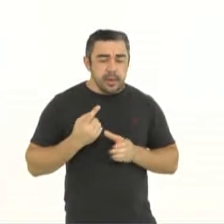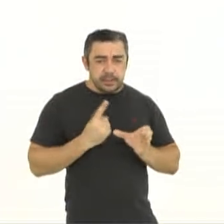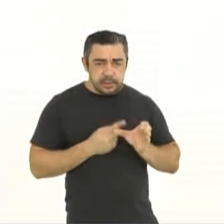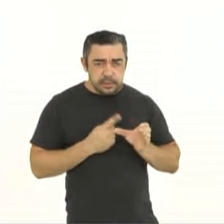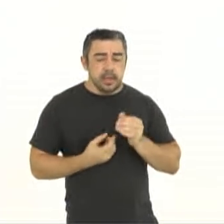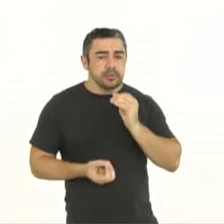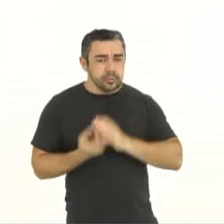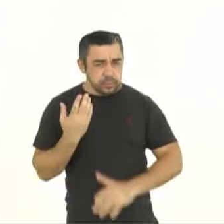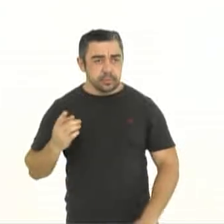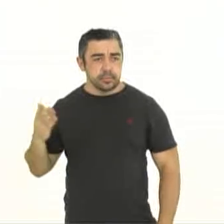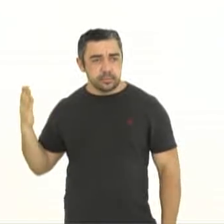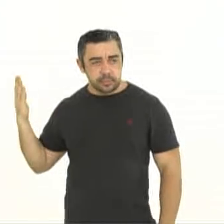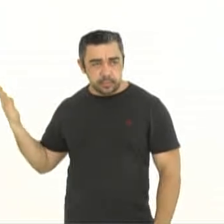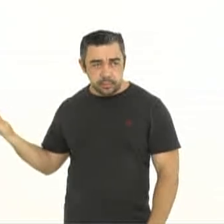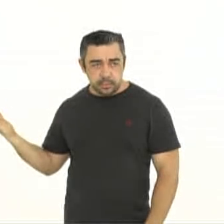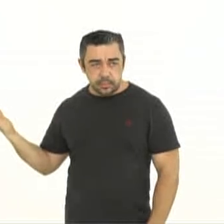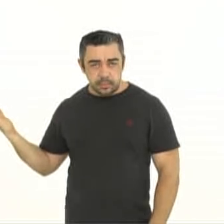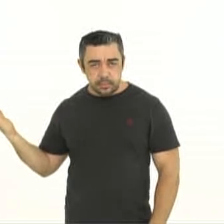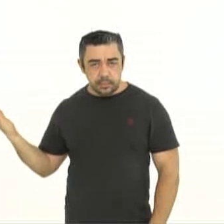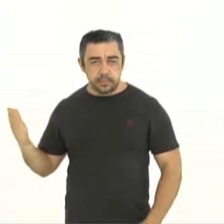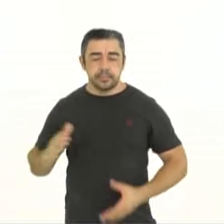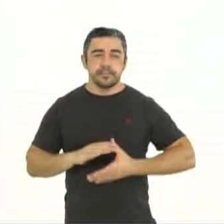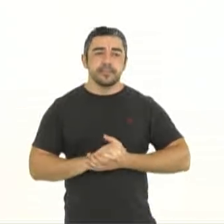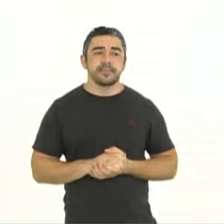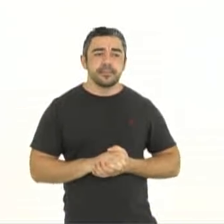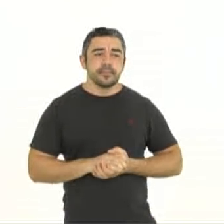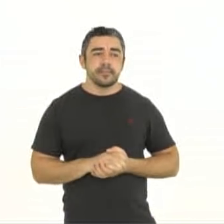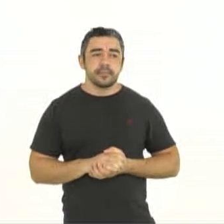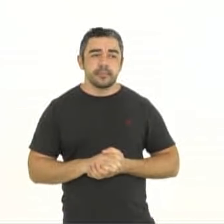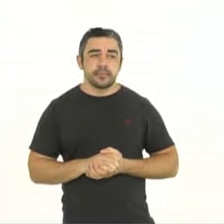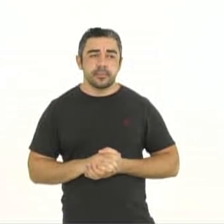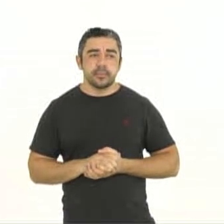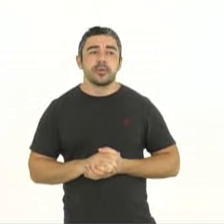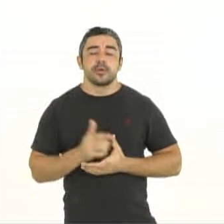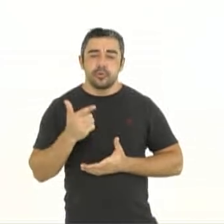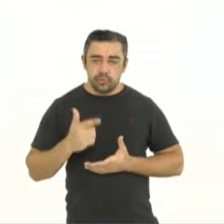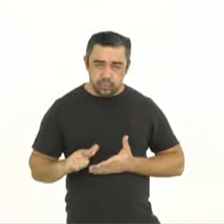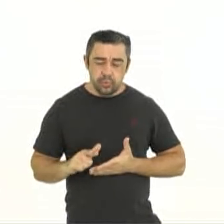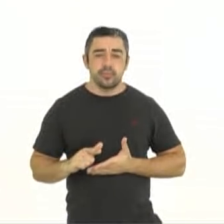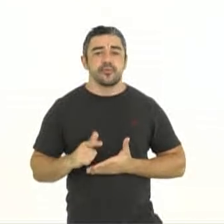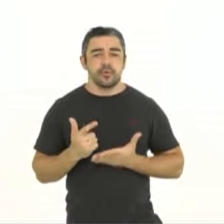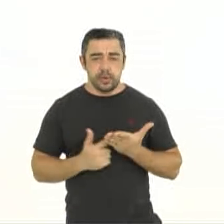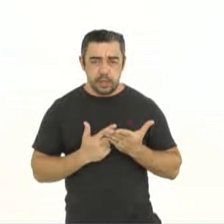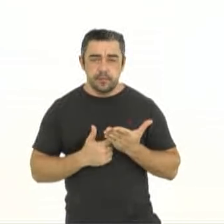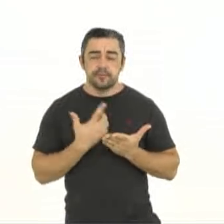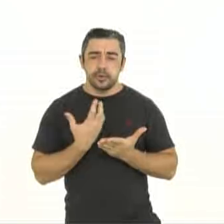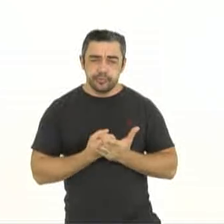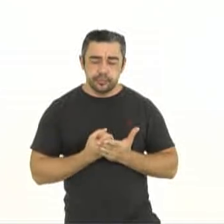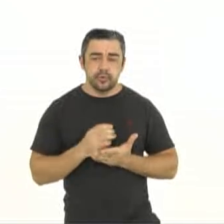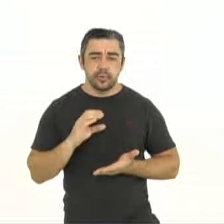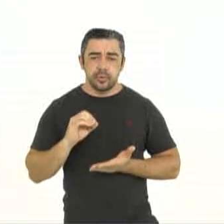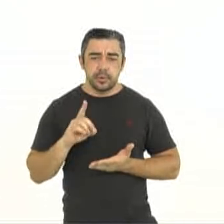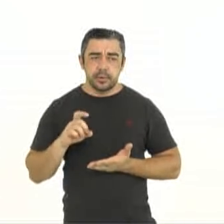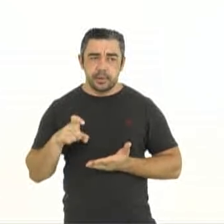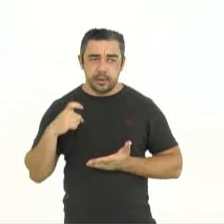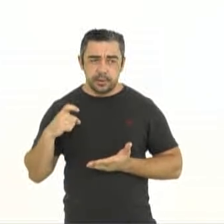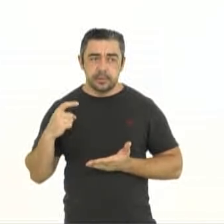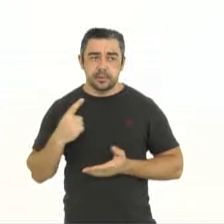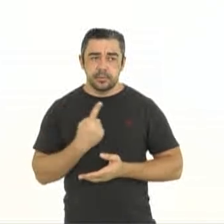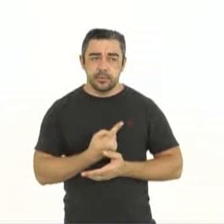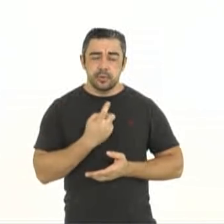cidade de Teotihuacan. Né? Aqui nós temos mais um codex, olha só, Codex Florentino